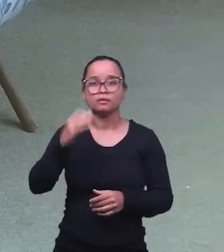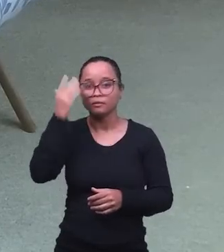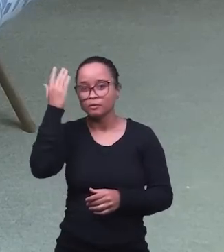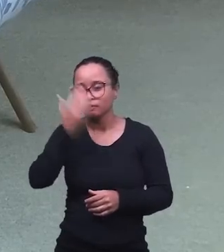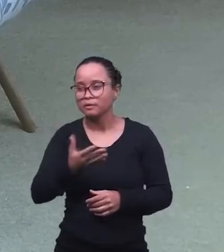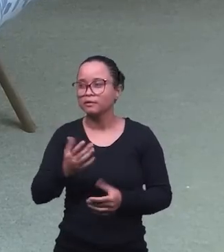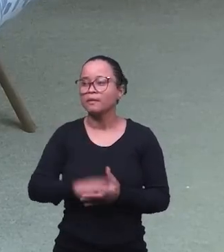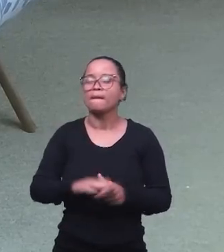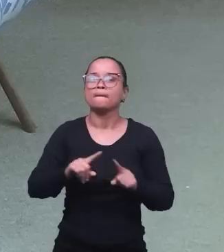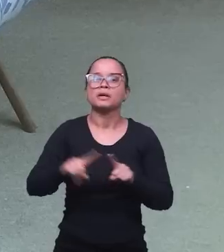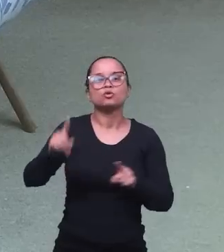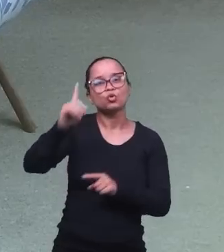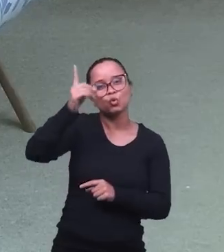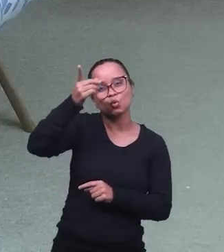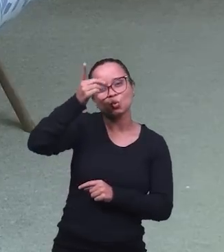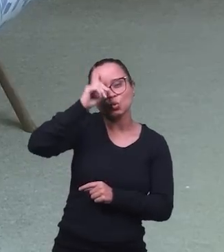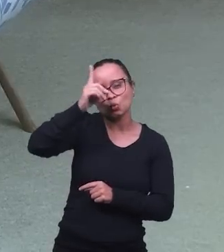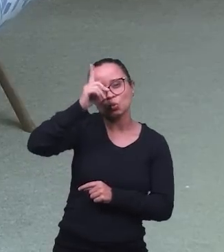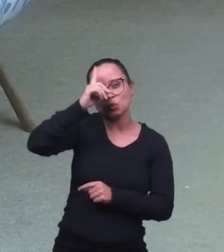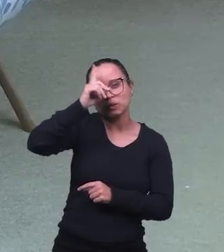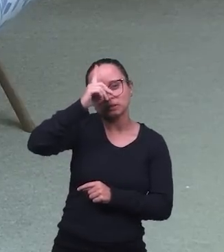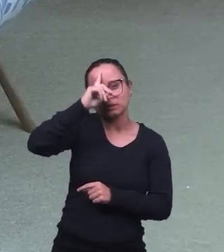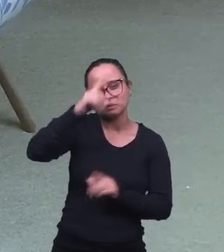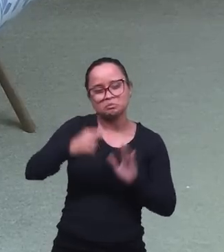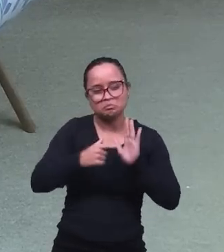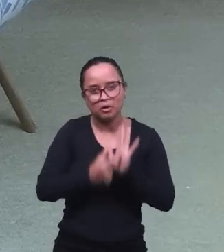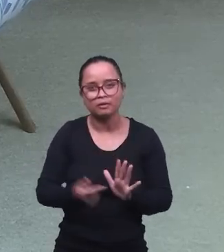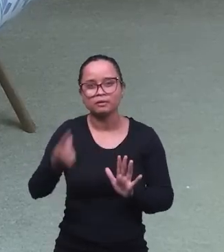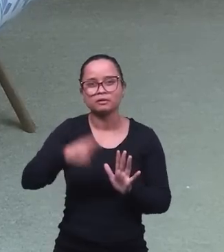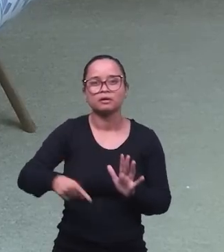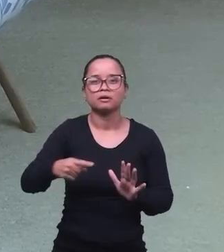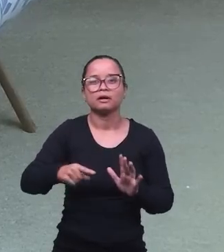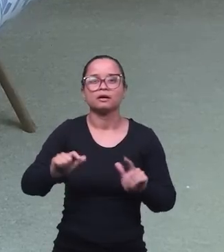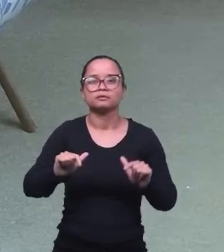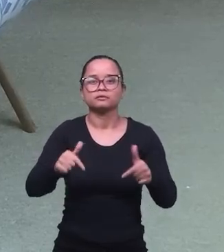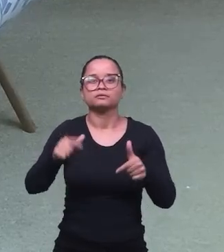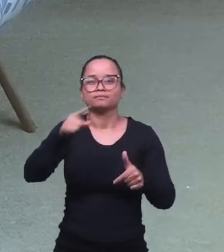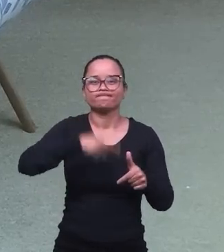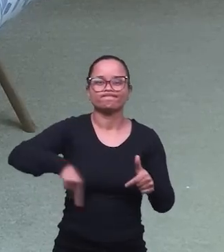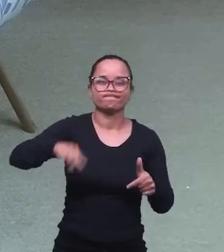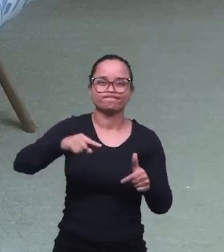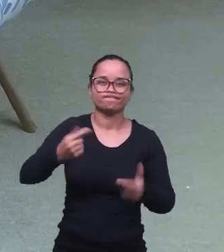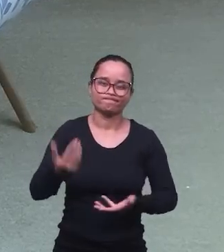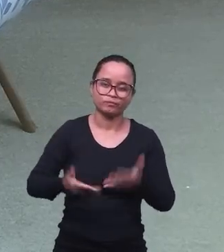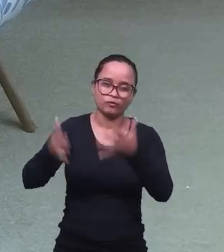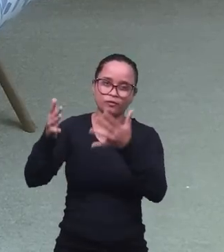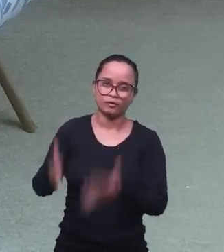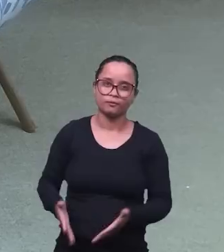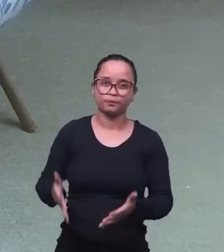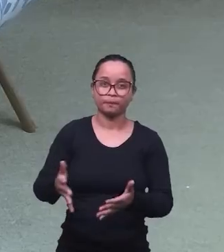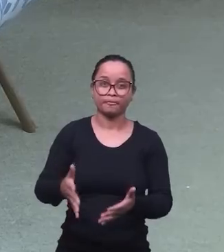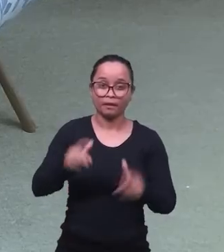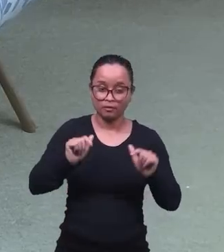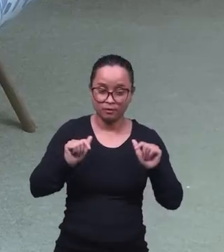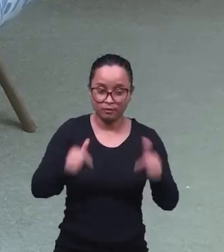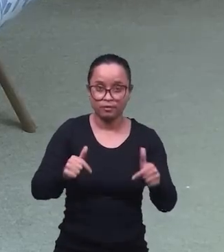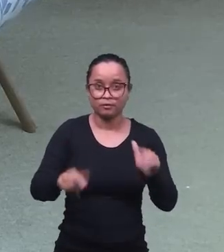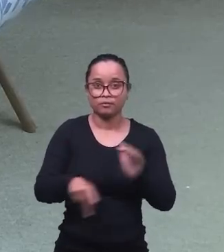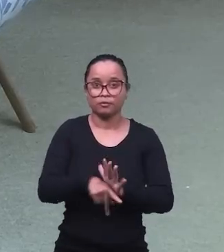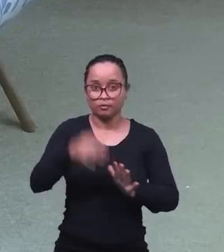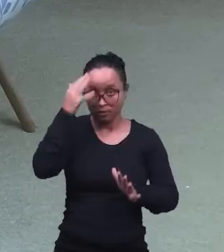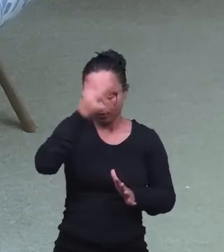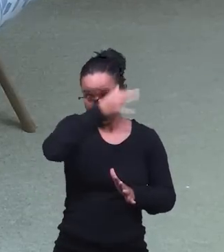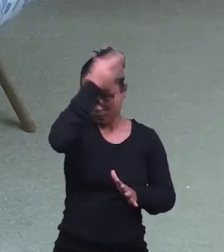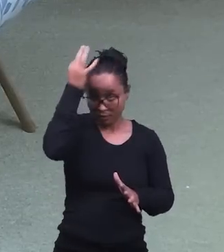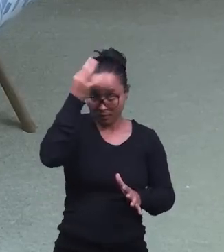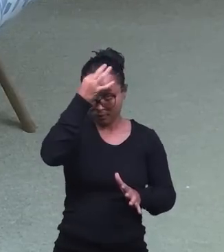não só durante 40 dias, mas ele está todo dia no meio da igreja. É o perfume, né? São as operações, as ações do Espírito Santo no